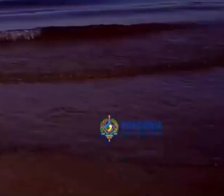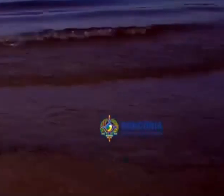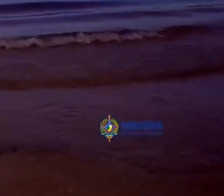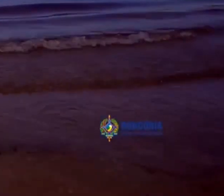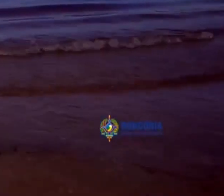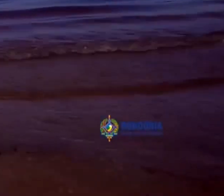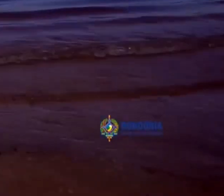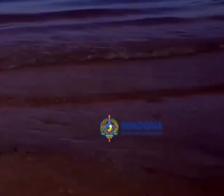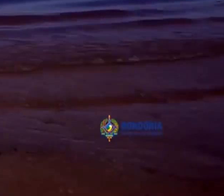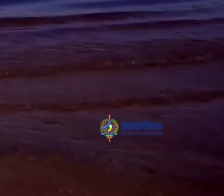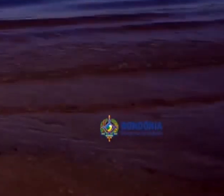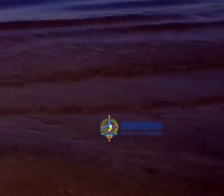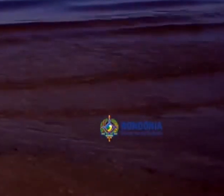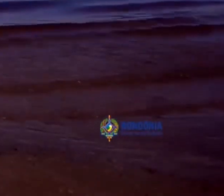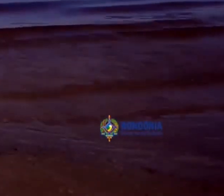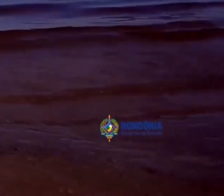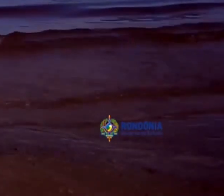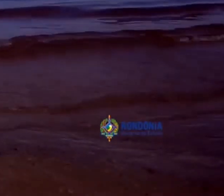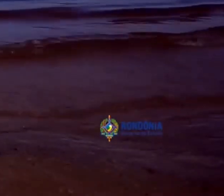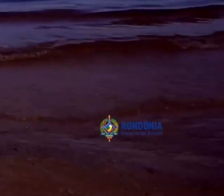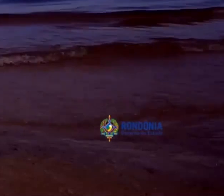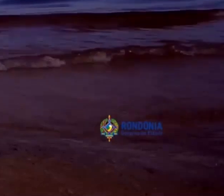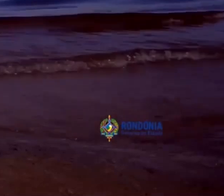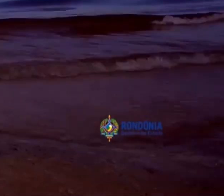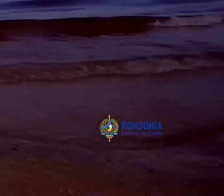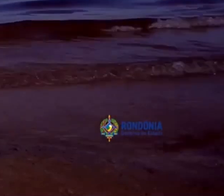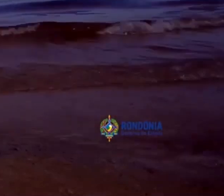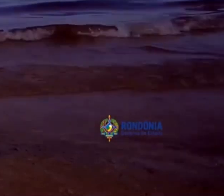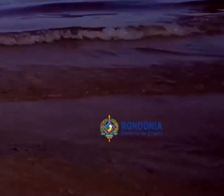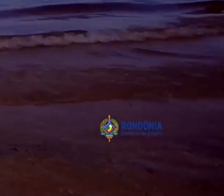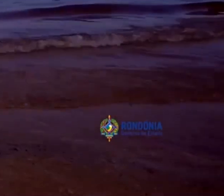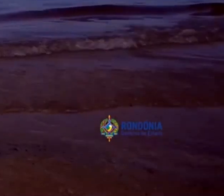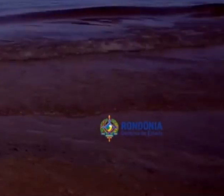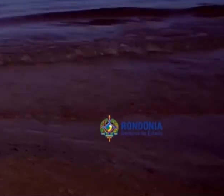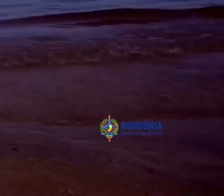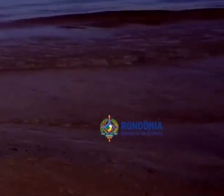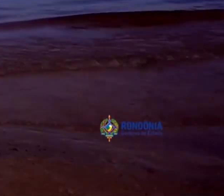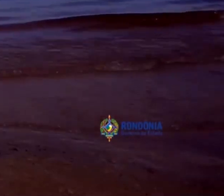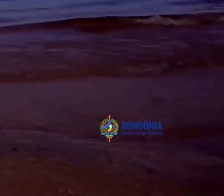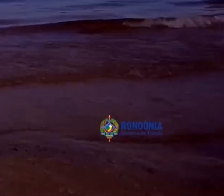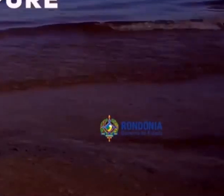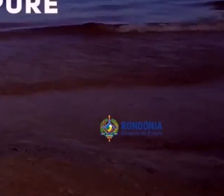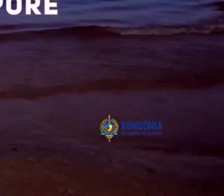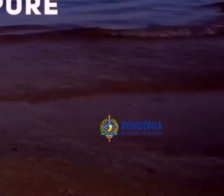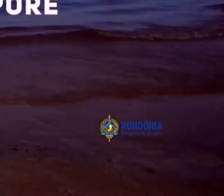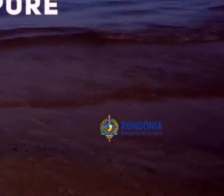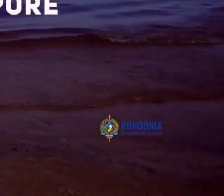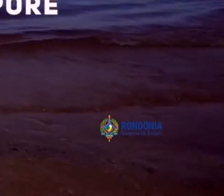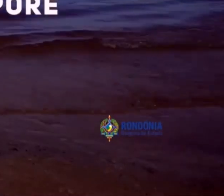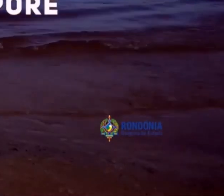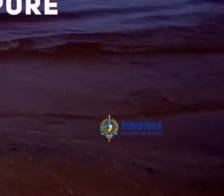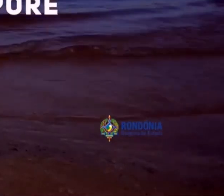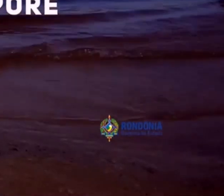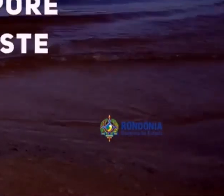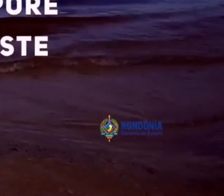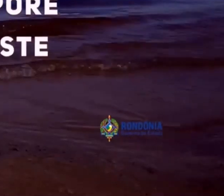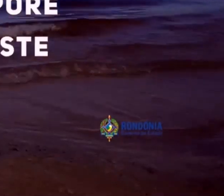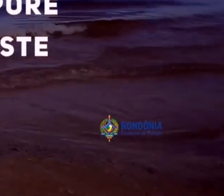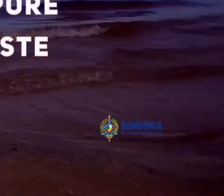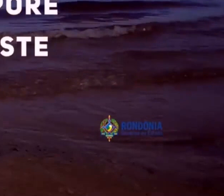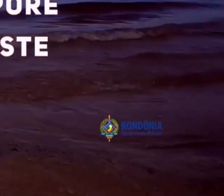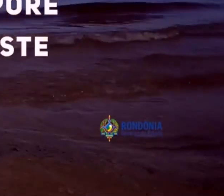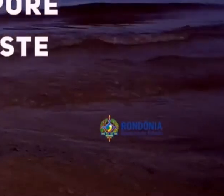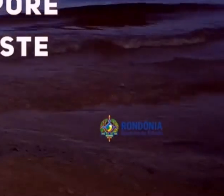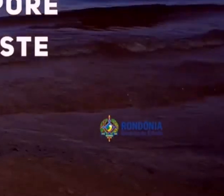de Guajará-Mirim, Costa Marques, São Francisco do Guaporé, São Miguel do Guaporé, Pimenteiras